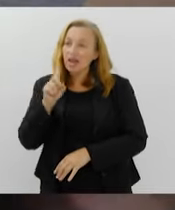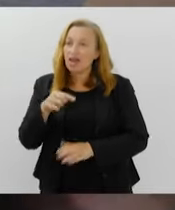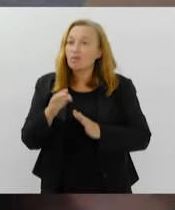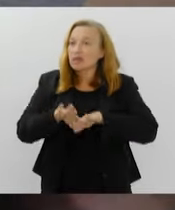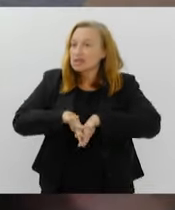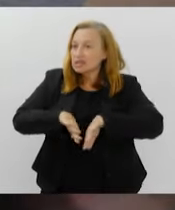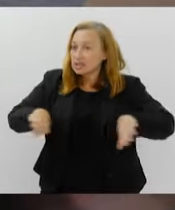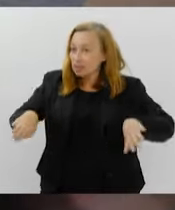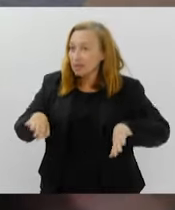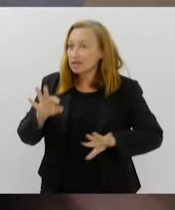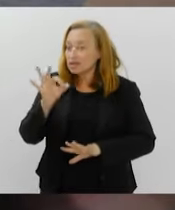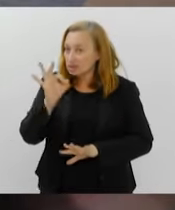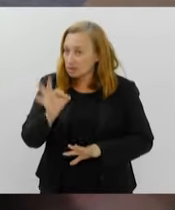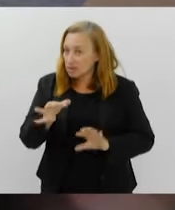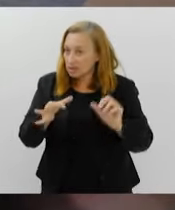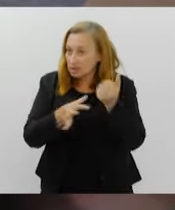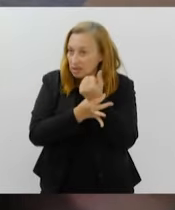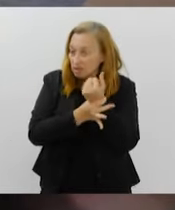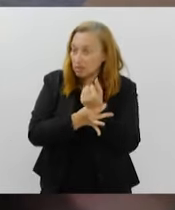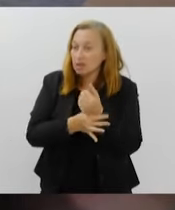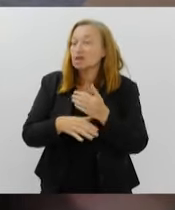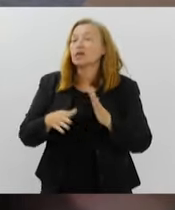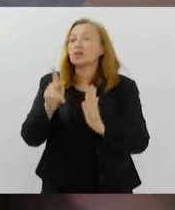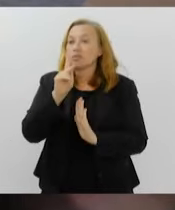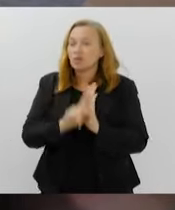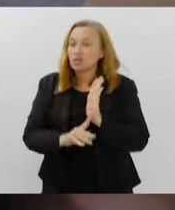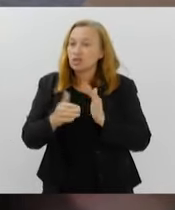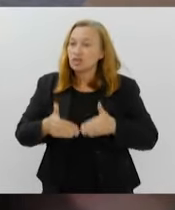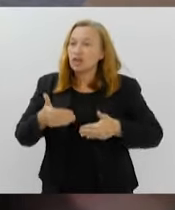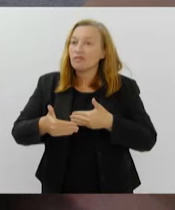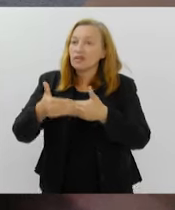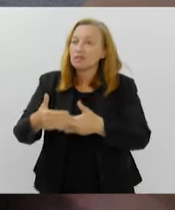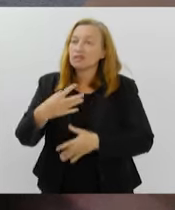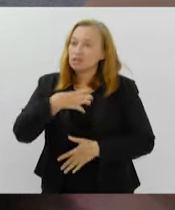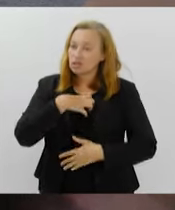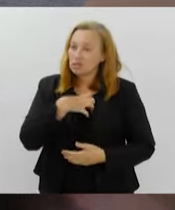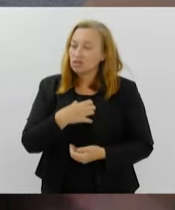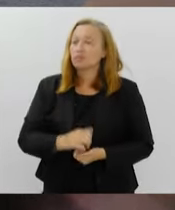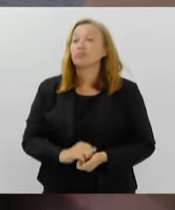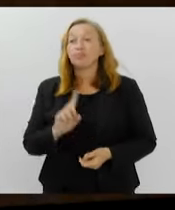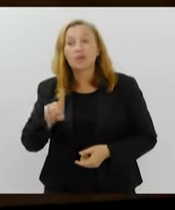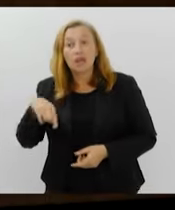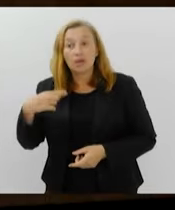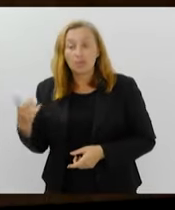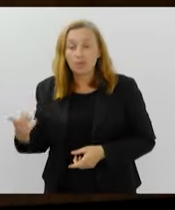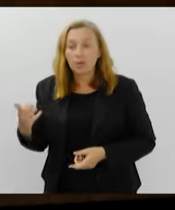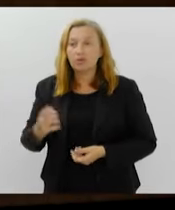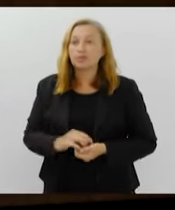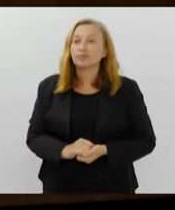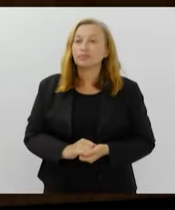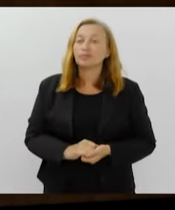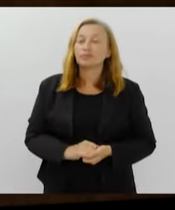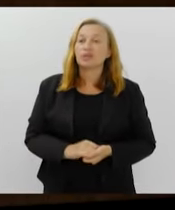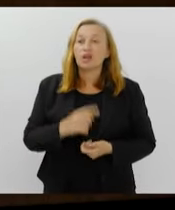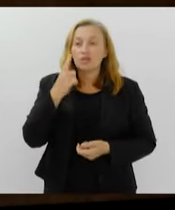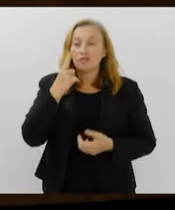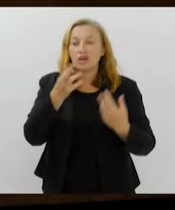criteriosa esse projeto avança nesse sentido depois definir